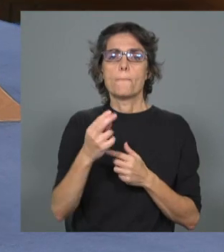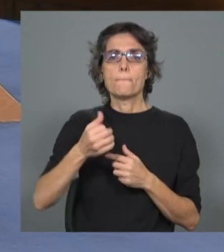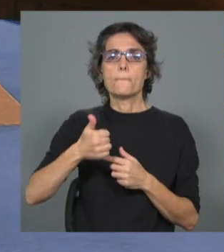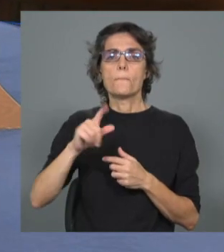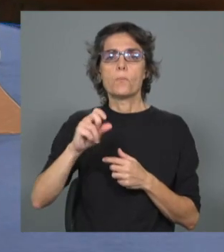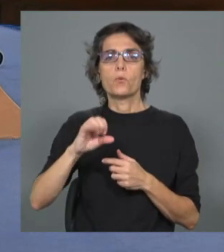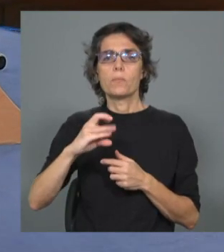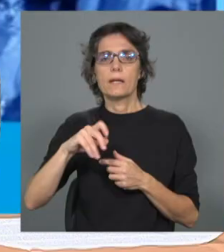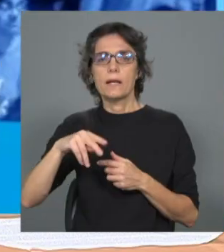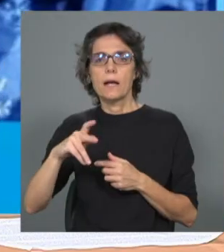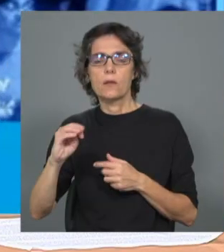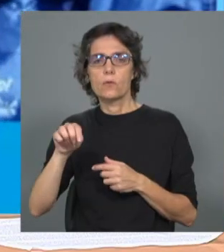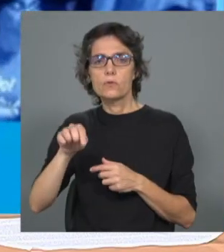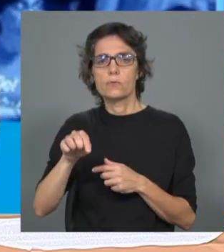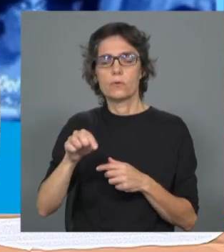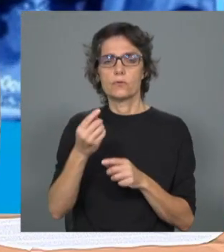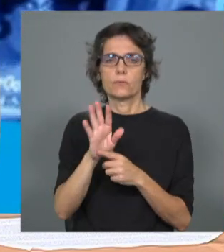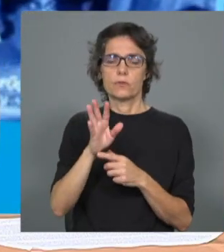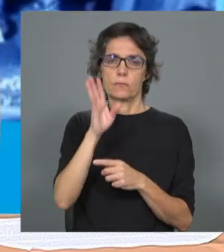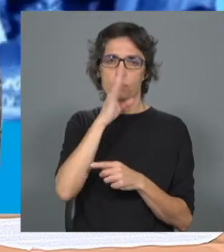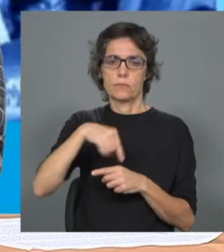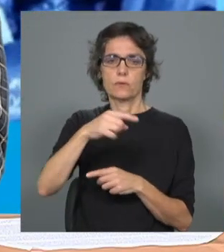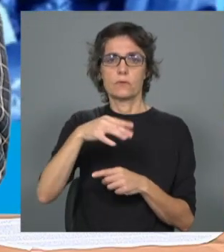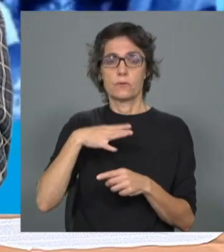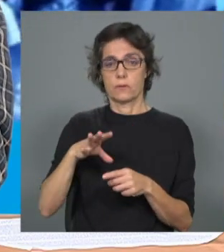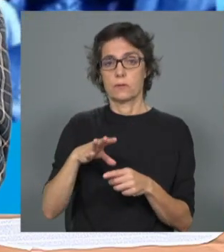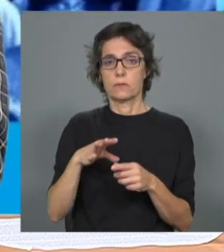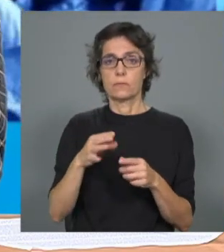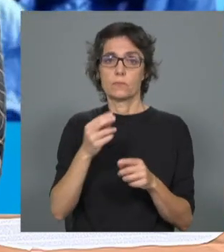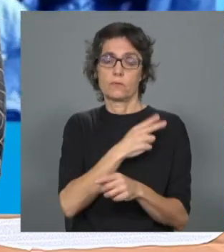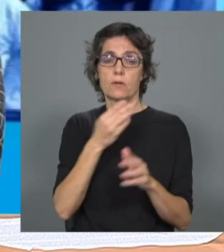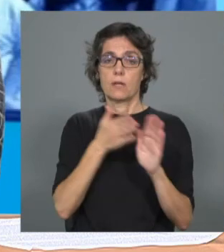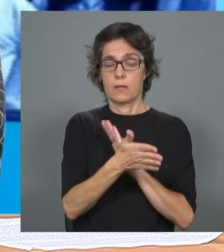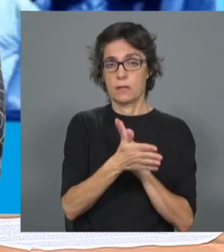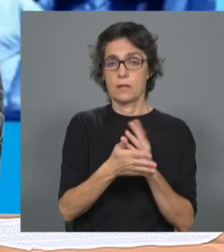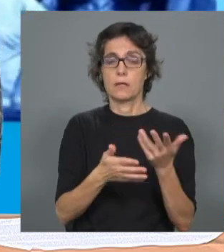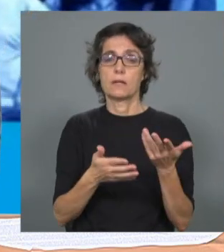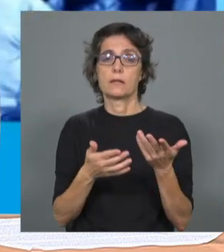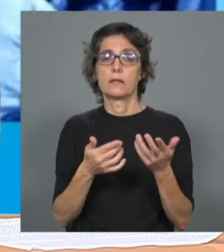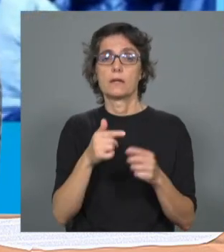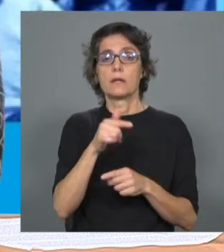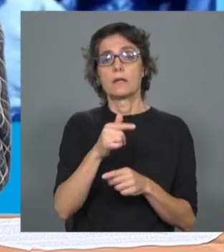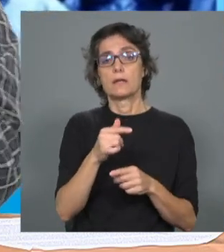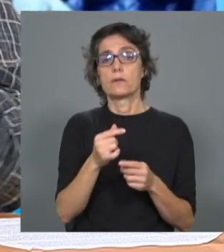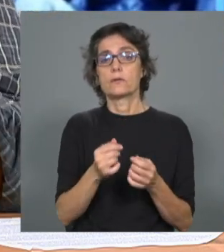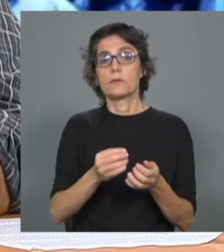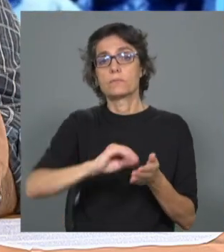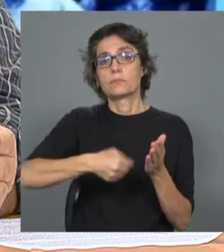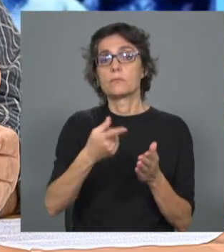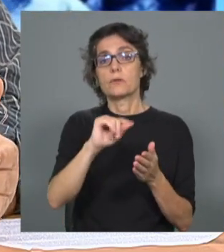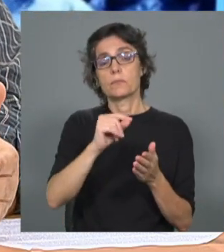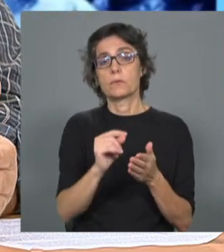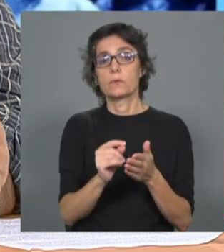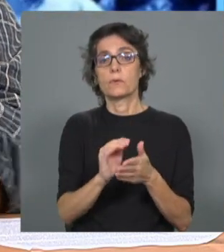a inscrição, mas a candidatura tem que ter um envelope associado com 10 mil, 20 mil, 30 mil, e muitas vezes você hipoteca os primeiros